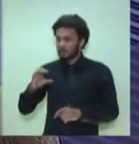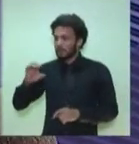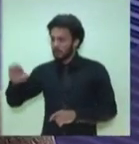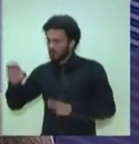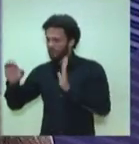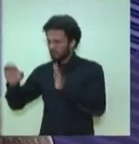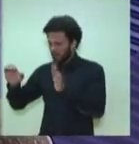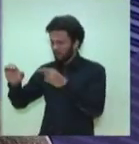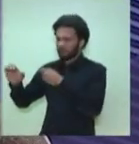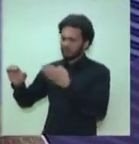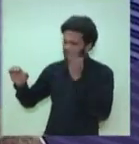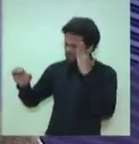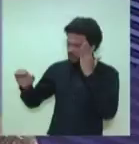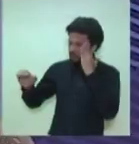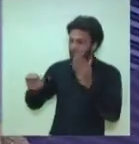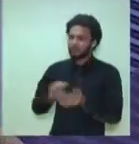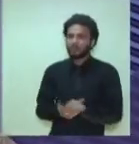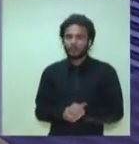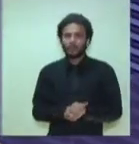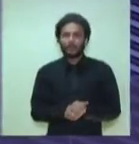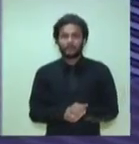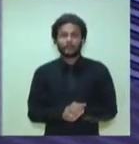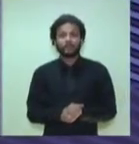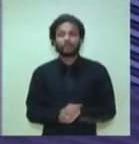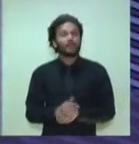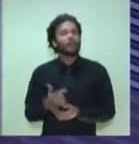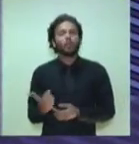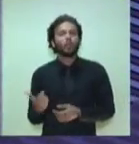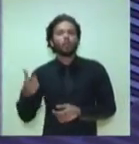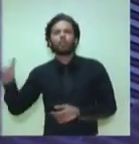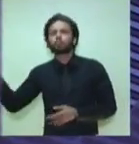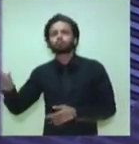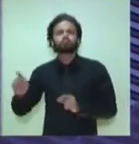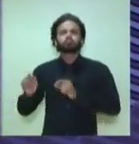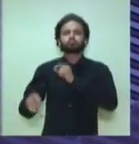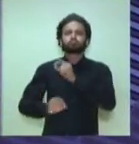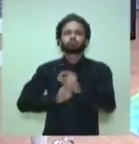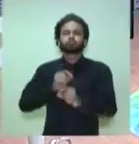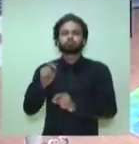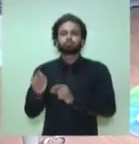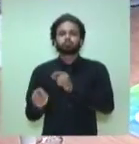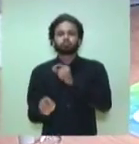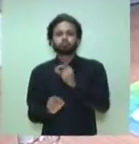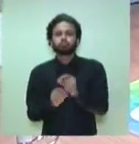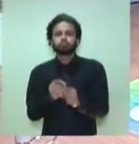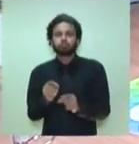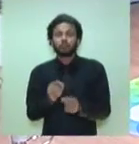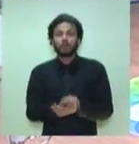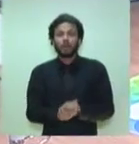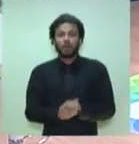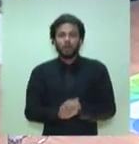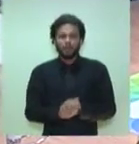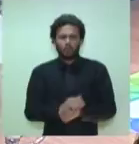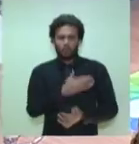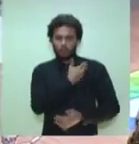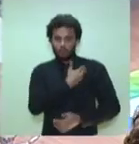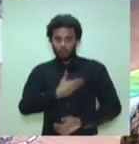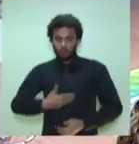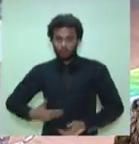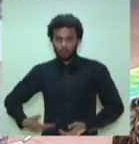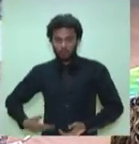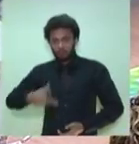do Estado. Está muito bem. Outra coisa é o fato de que o governo do prefeito Serafim